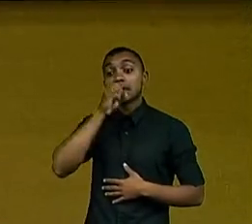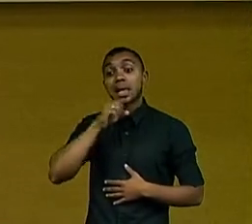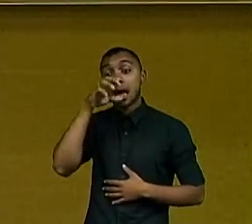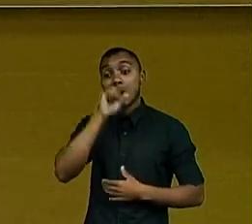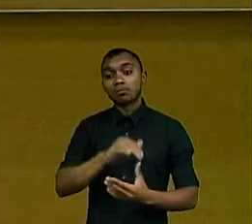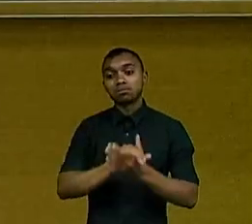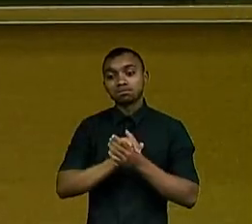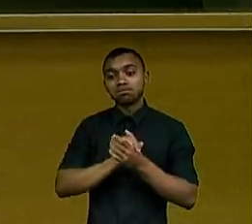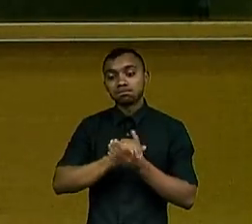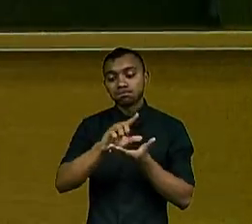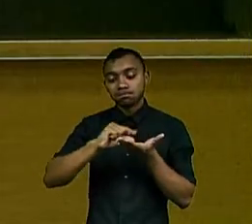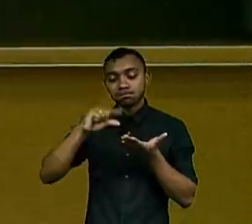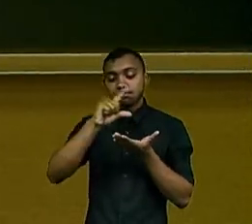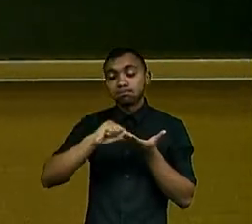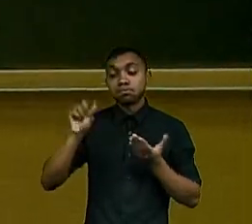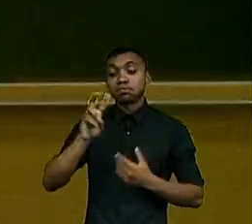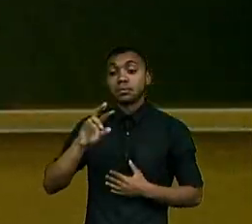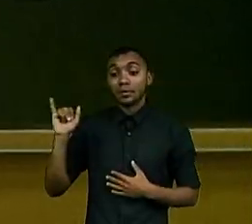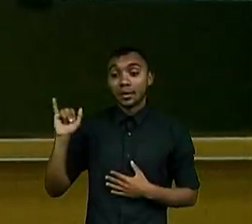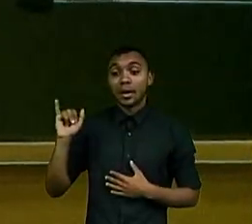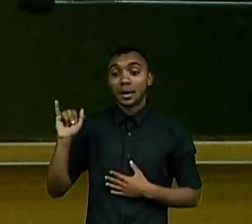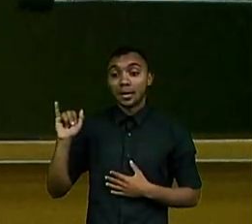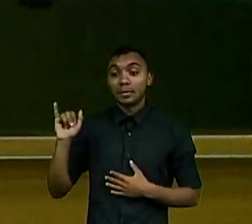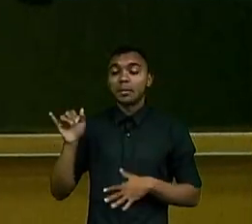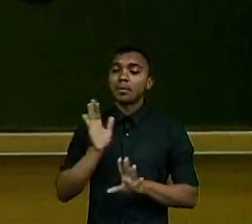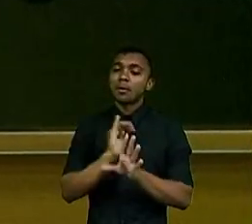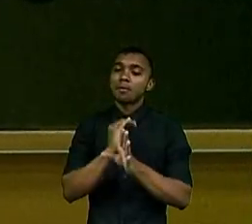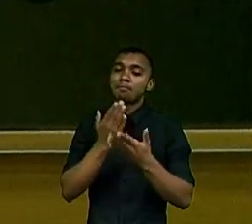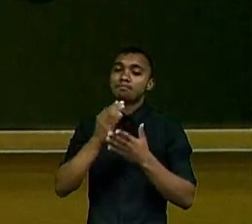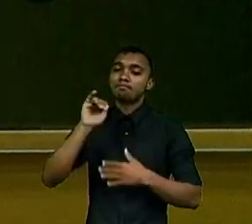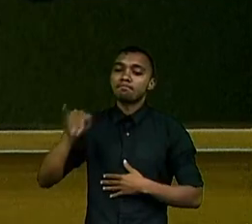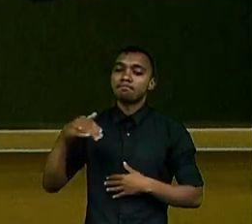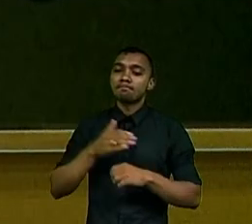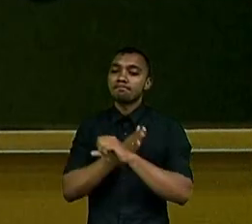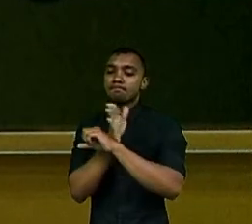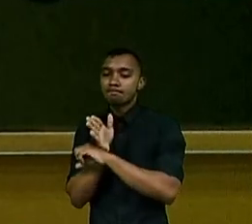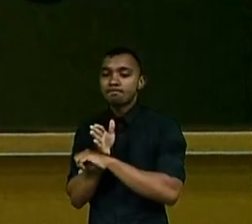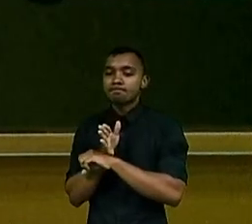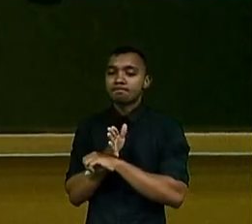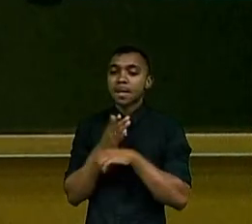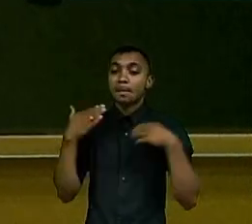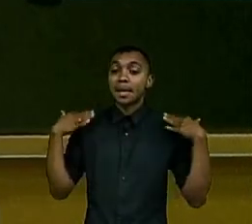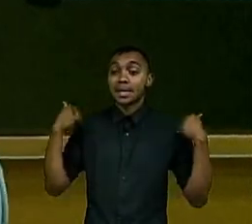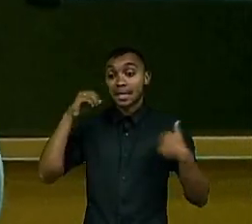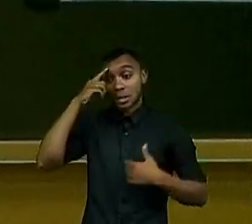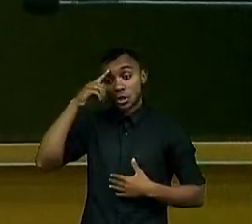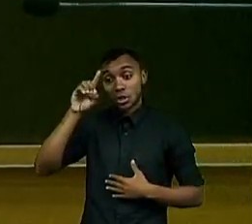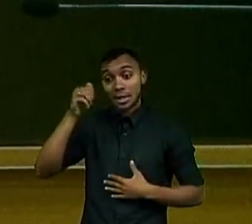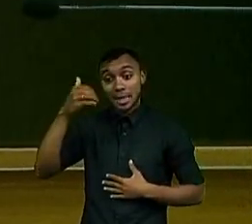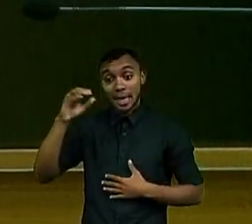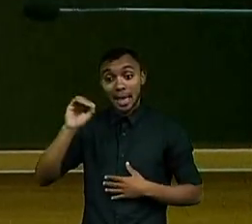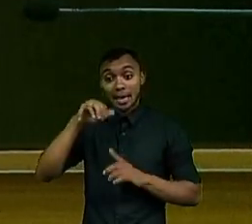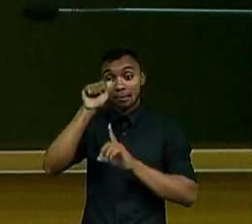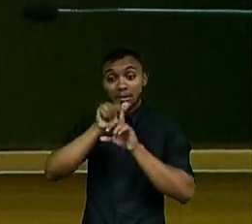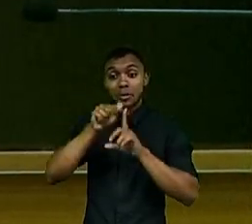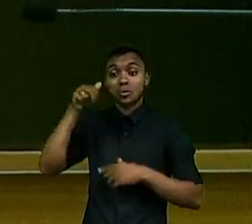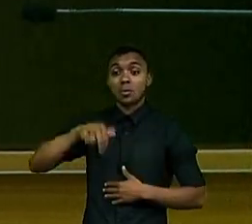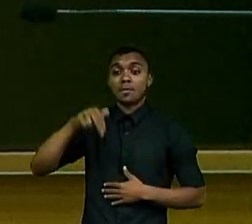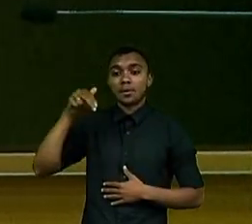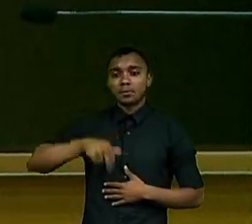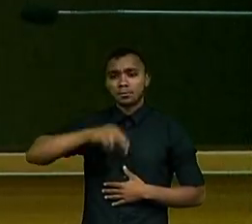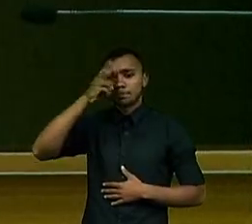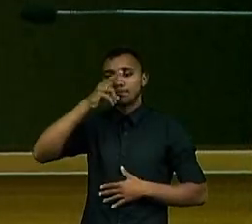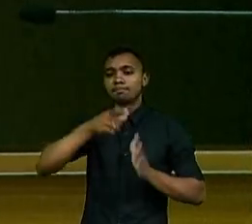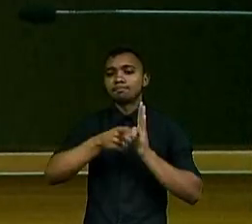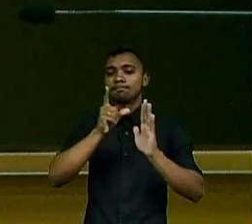tá desse voucher para você participar desse veleiro no dia 10 de novembro Lembrando que nós tivemos aqui